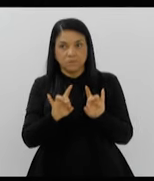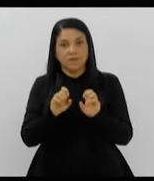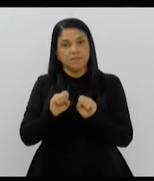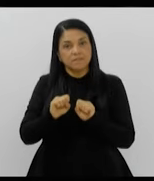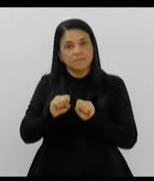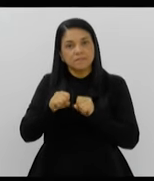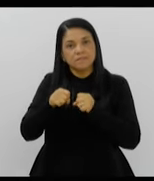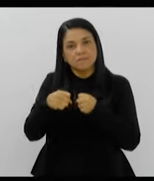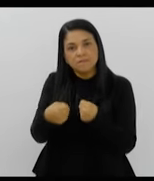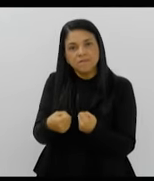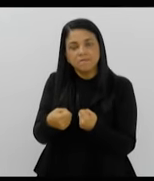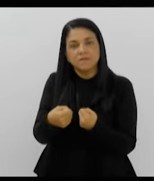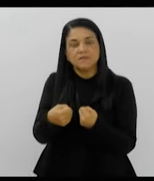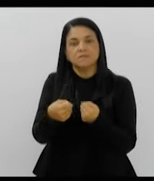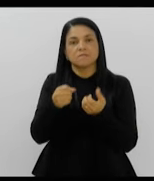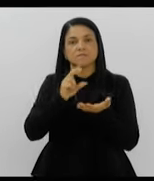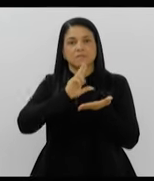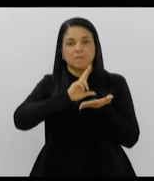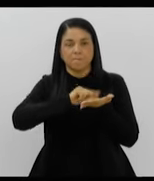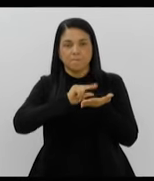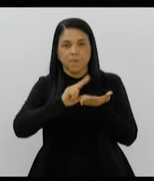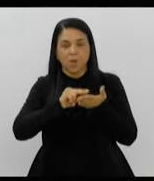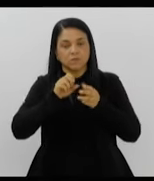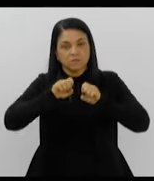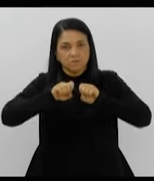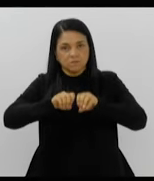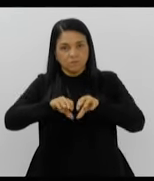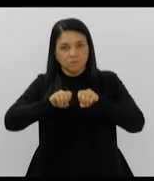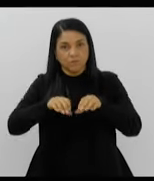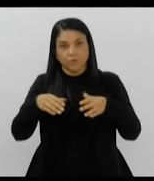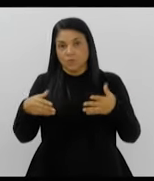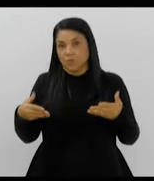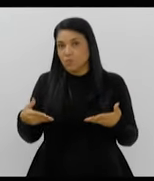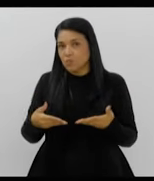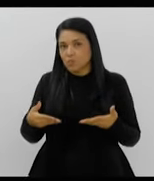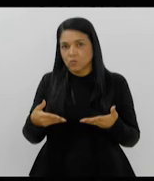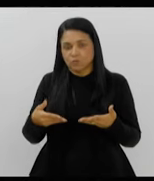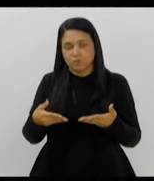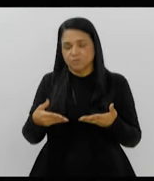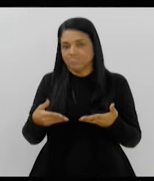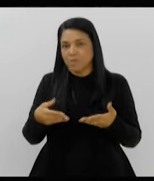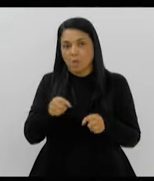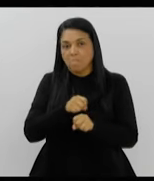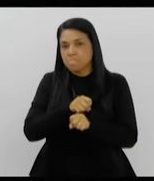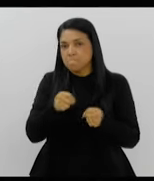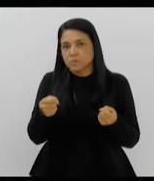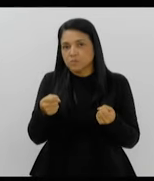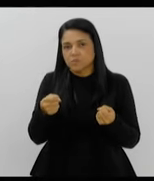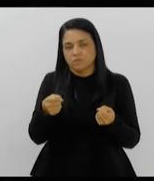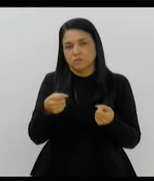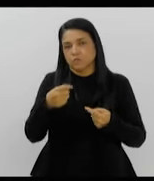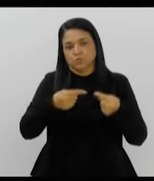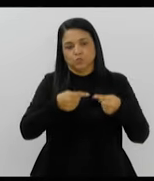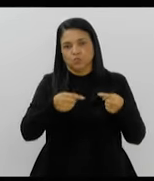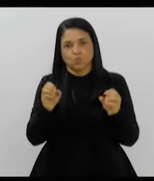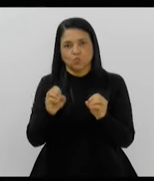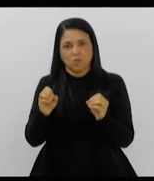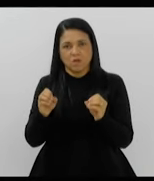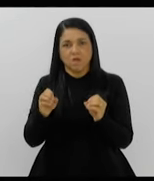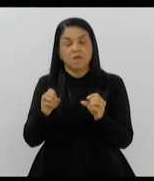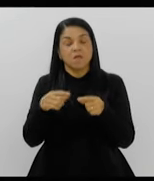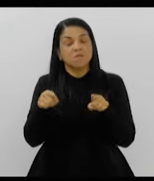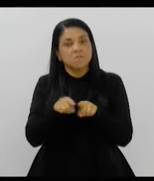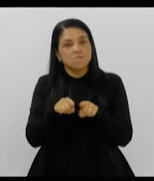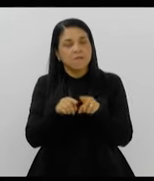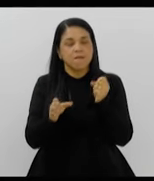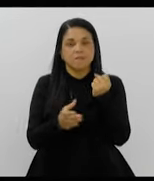defesa incondicional da pauta da educação, e hoje não há como fugir da questão que envolve a segurança